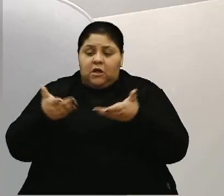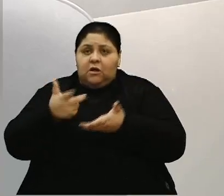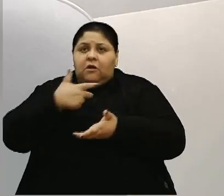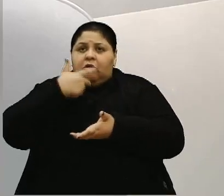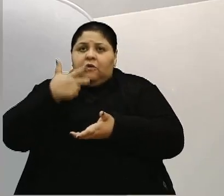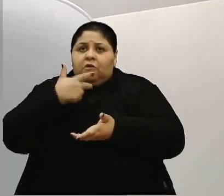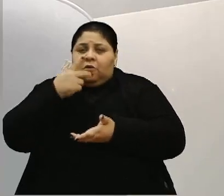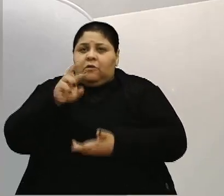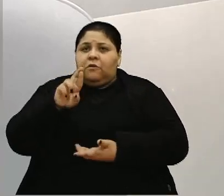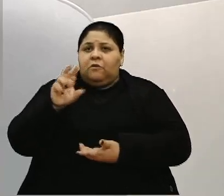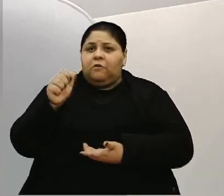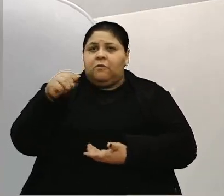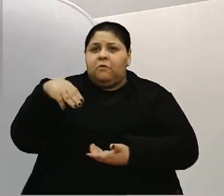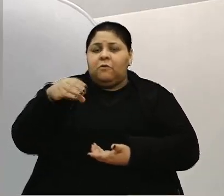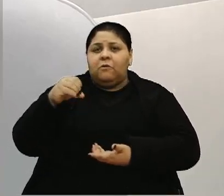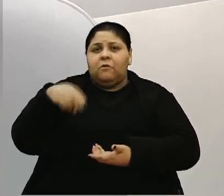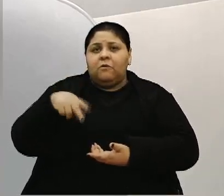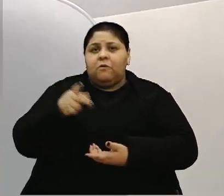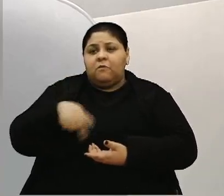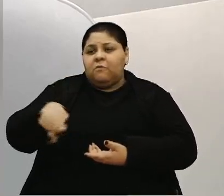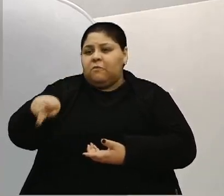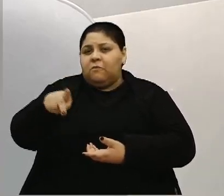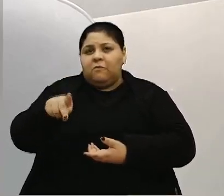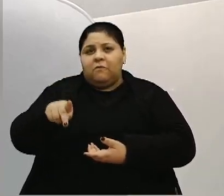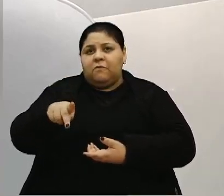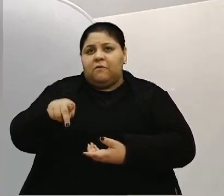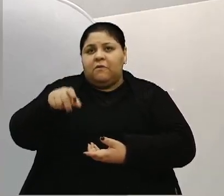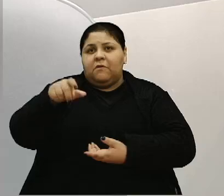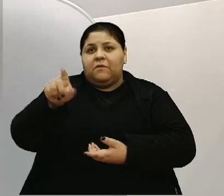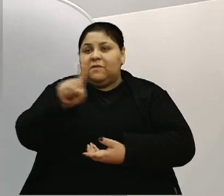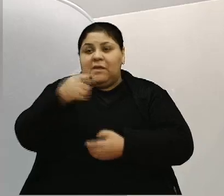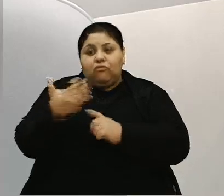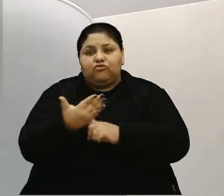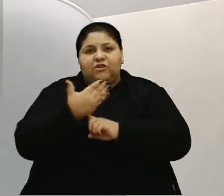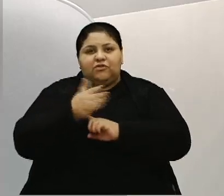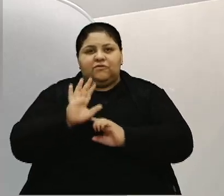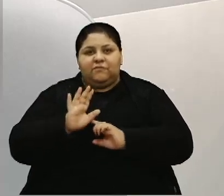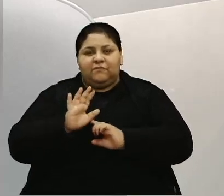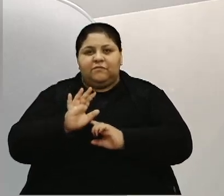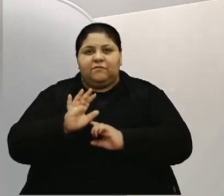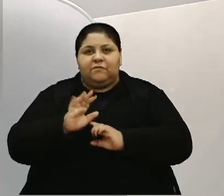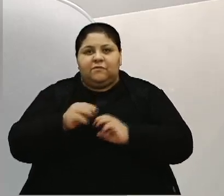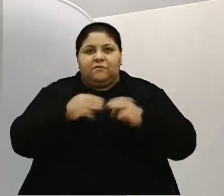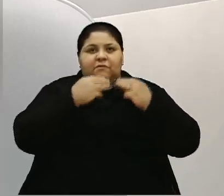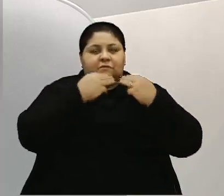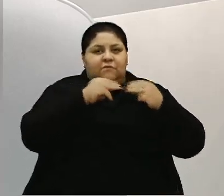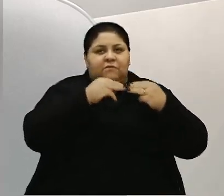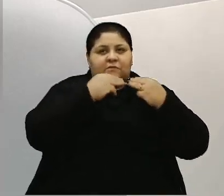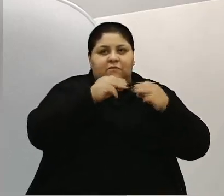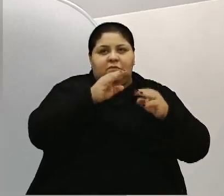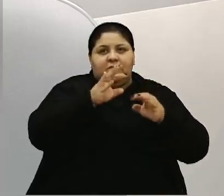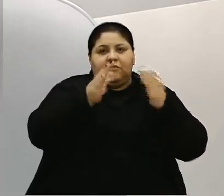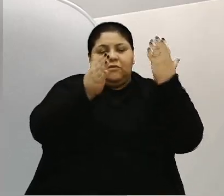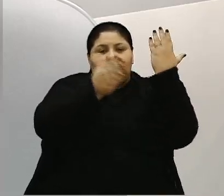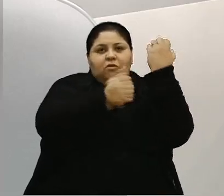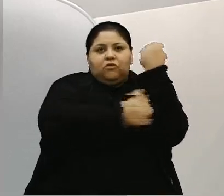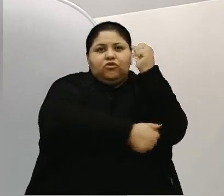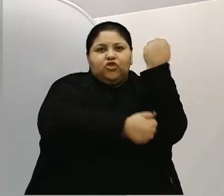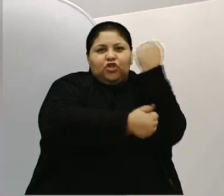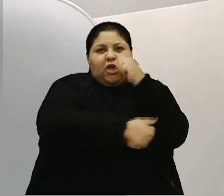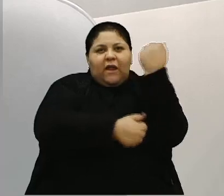com o Ramon ali, o povo infelizmente não se ajuda. Caminhões carregados de tora, de madeira,